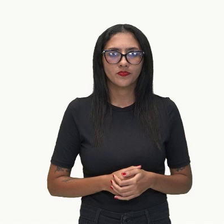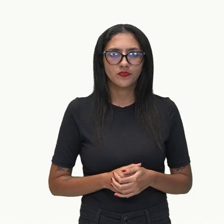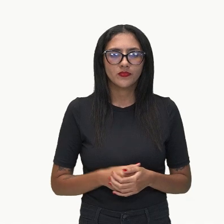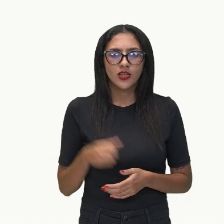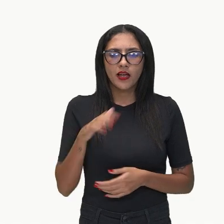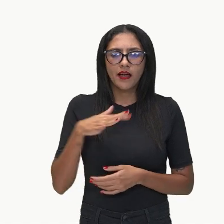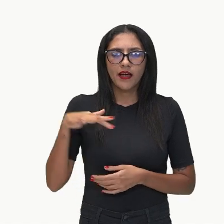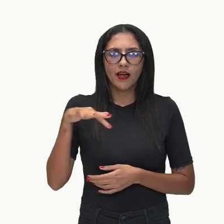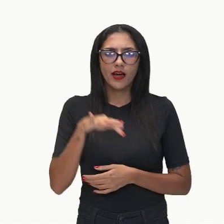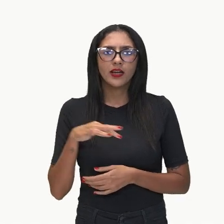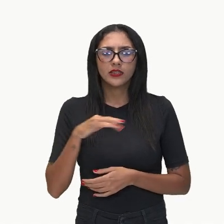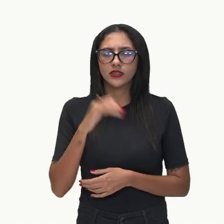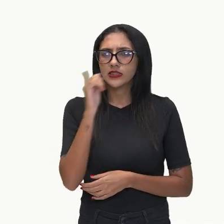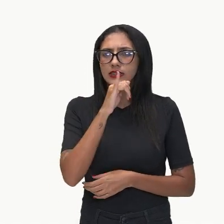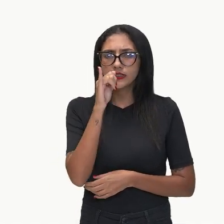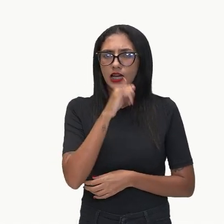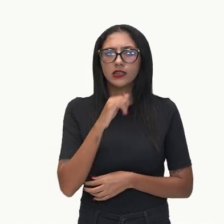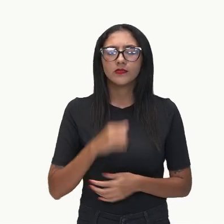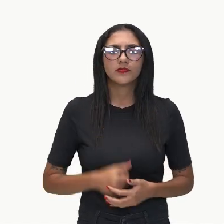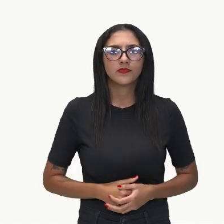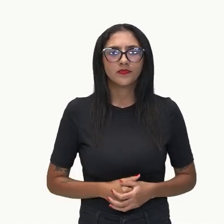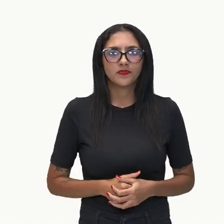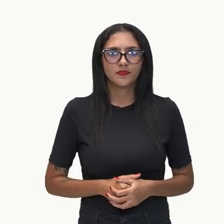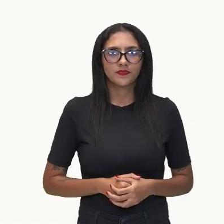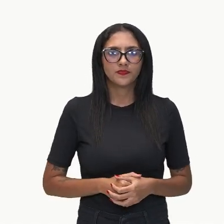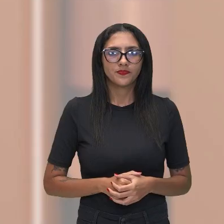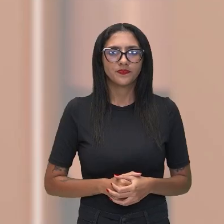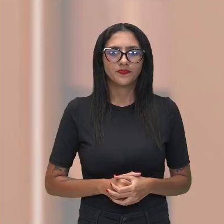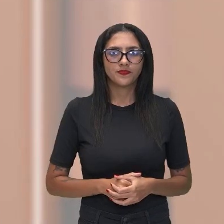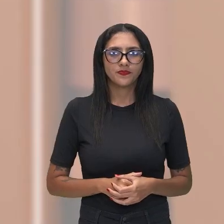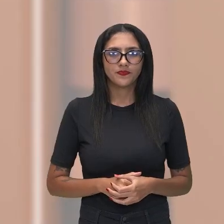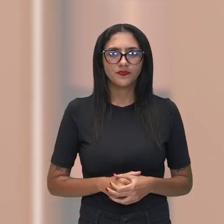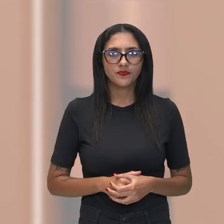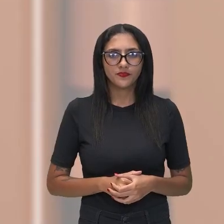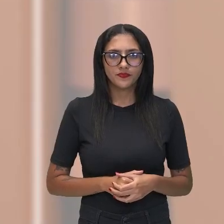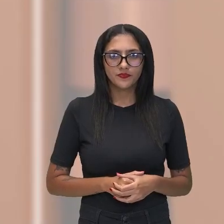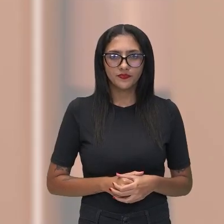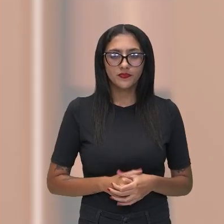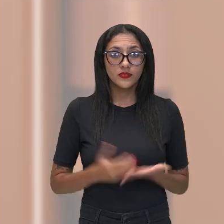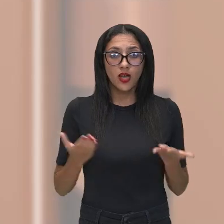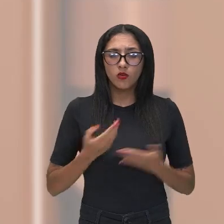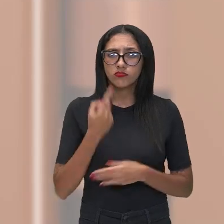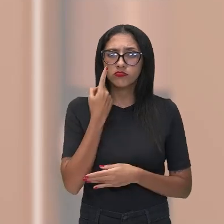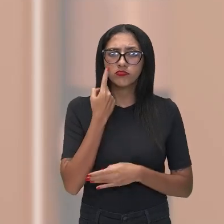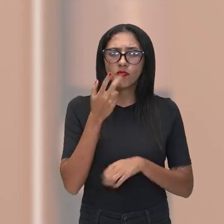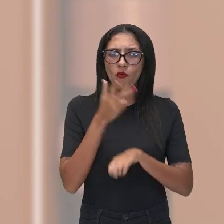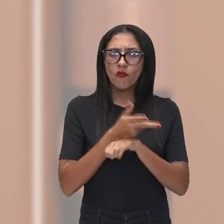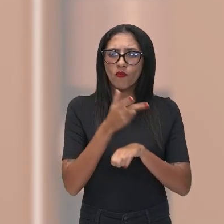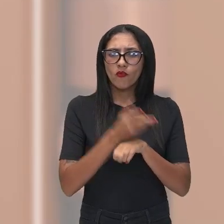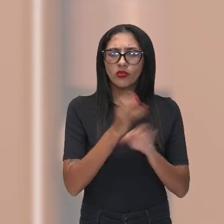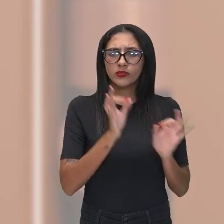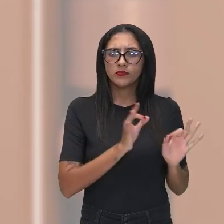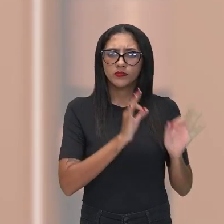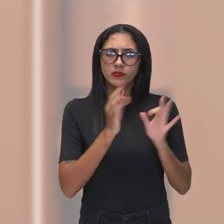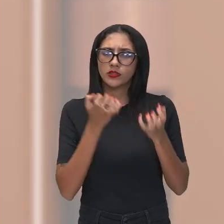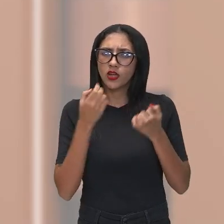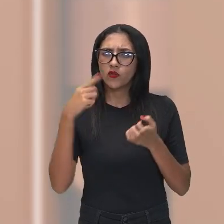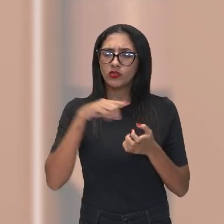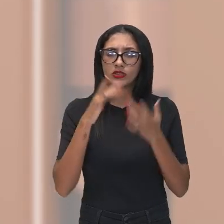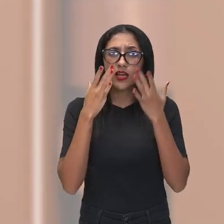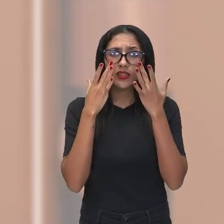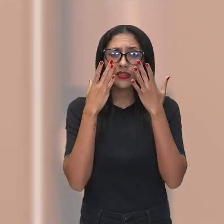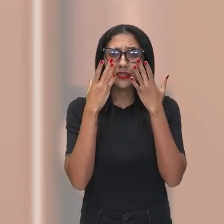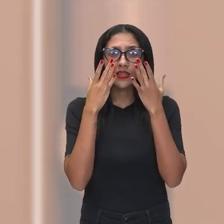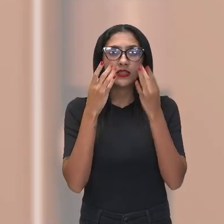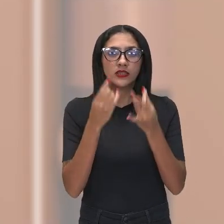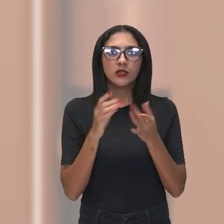campos italianos, tudo bem? A gente vai dar uma olhadinha agora num videozinho que eu quero que vocês prestem bastante atenção